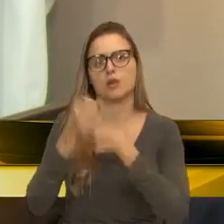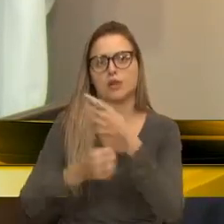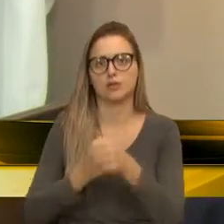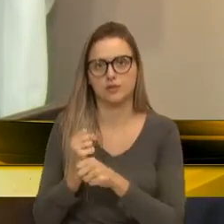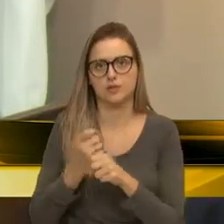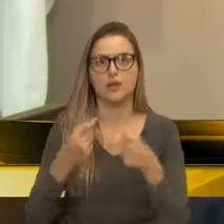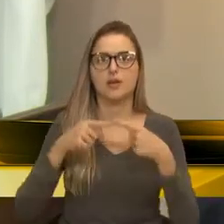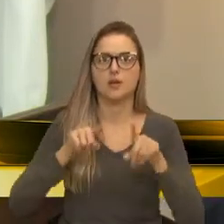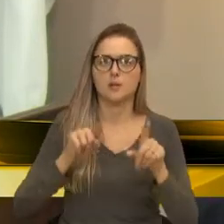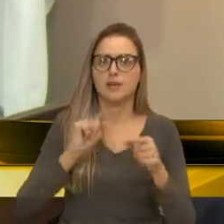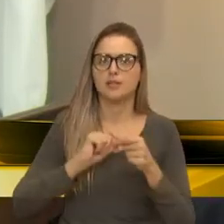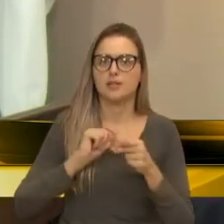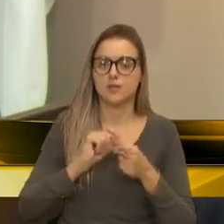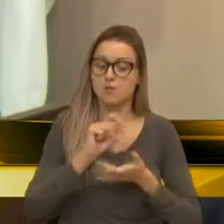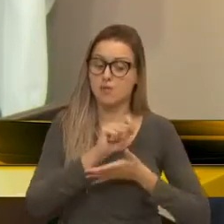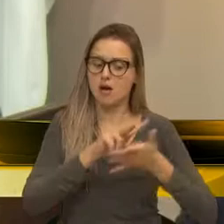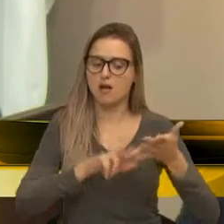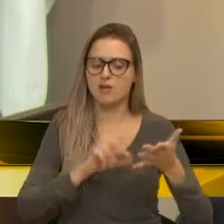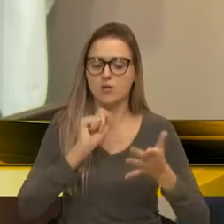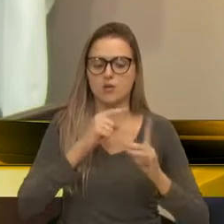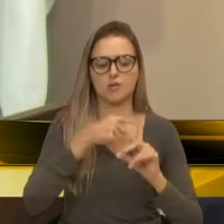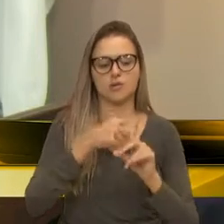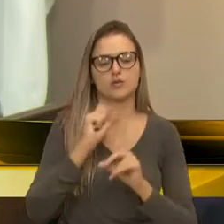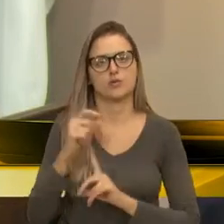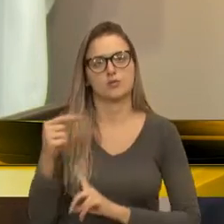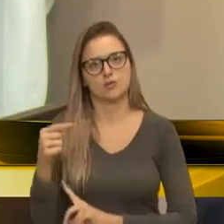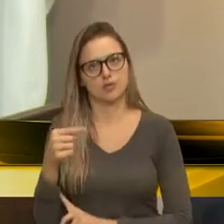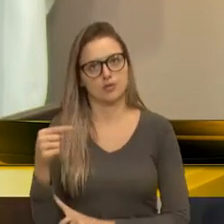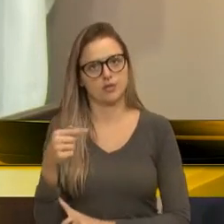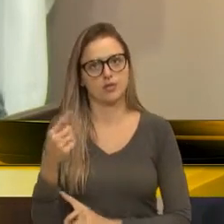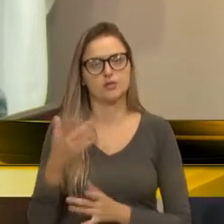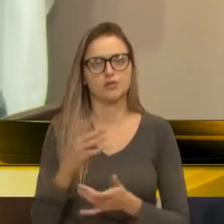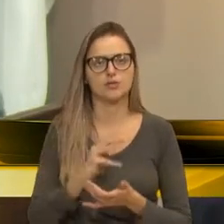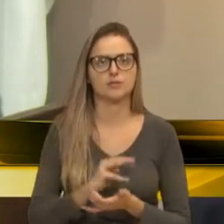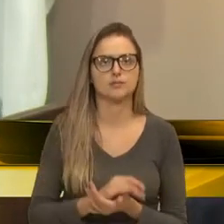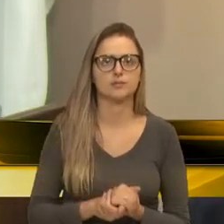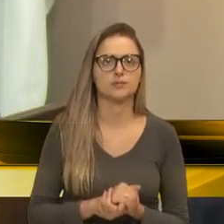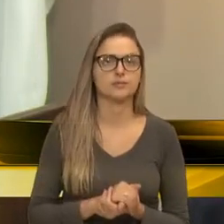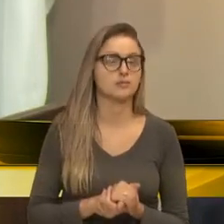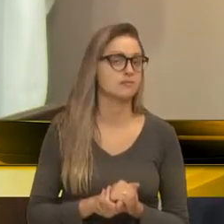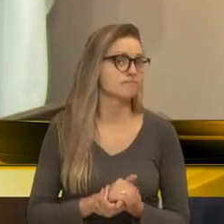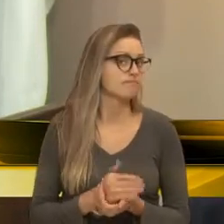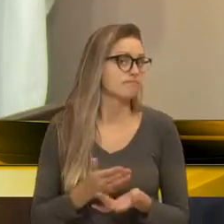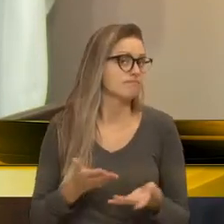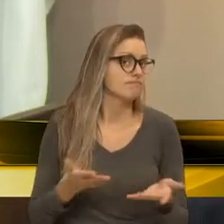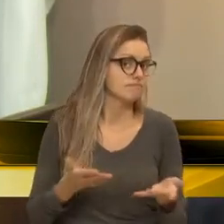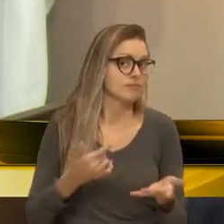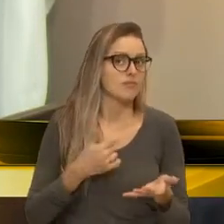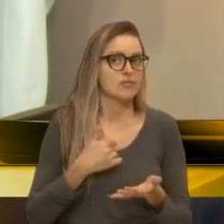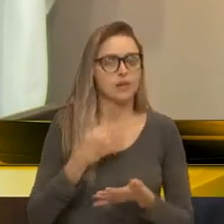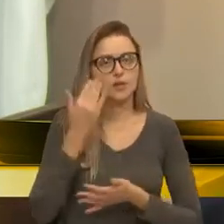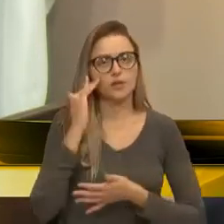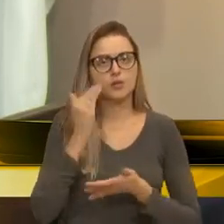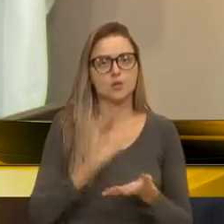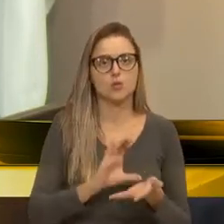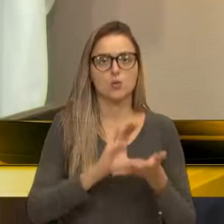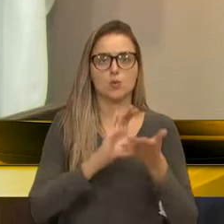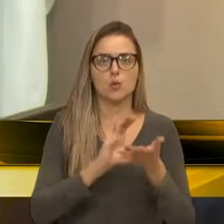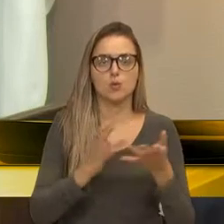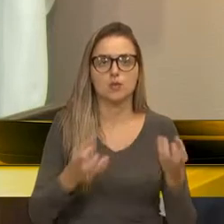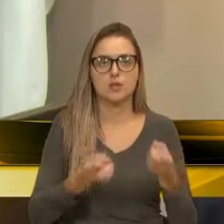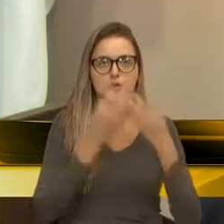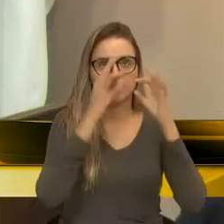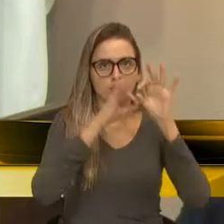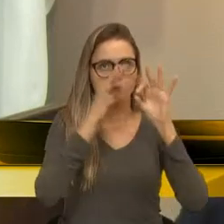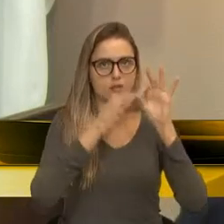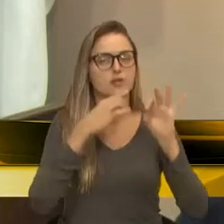fazer uma profunda análise, né? E se não, entendo assim que o Conselho Consultivo ele tem a